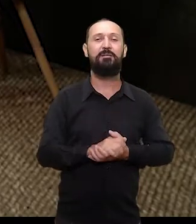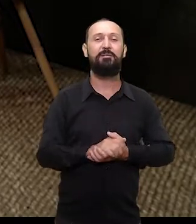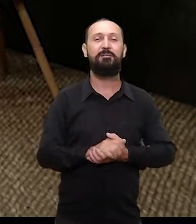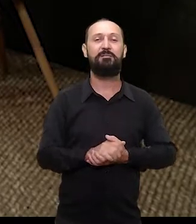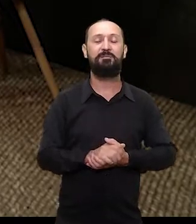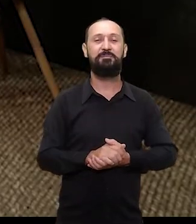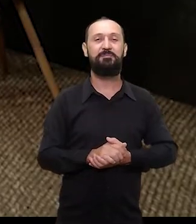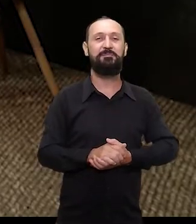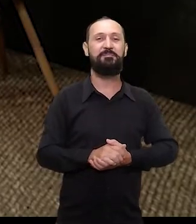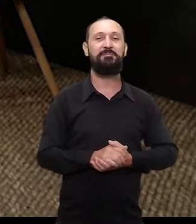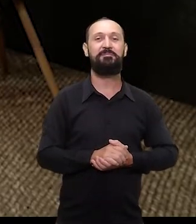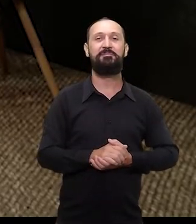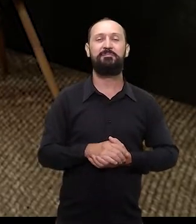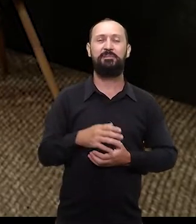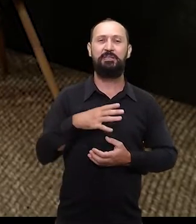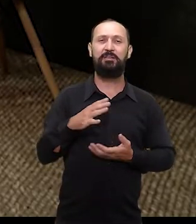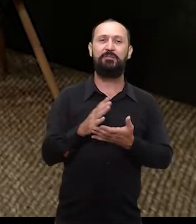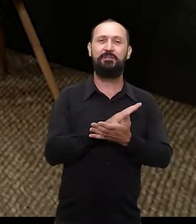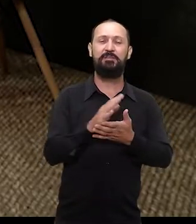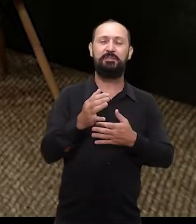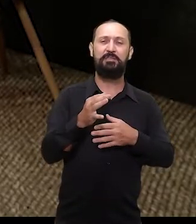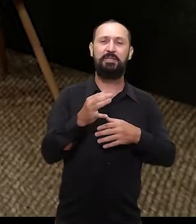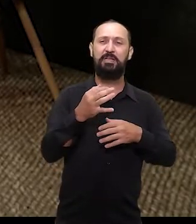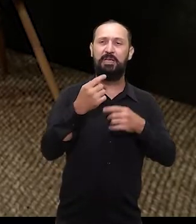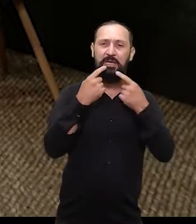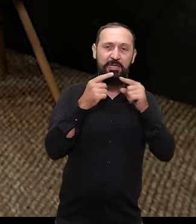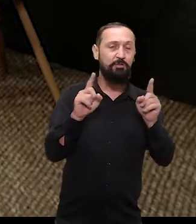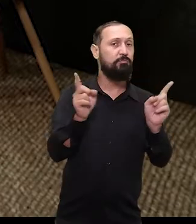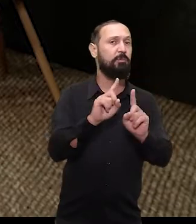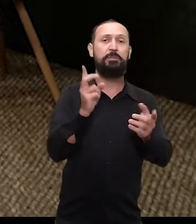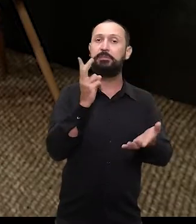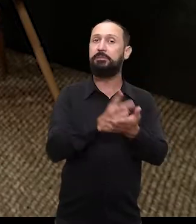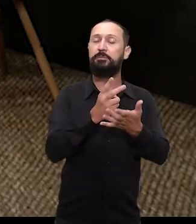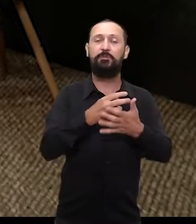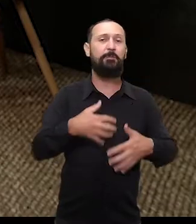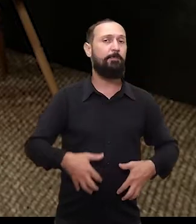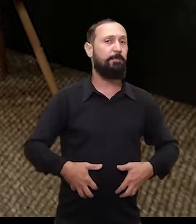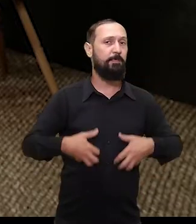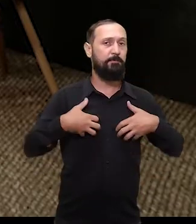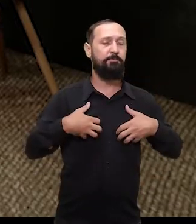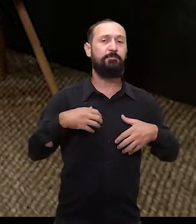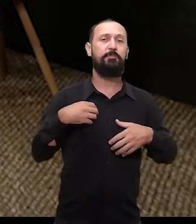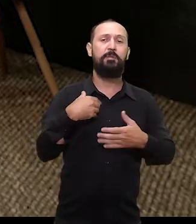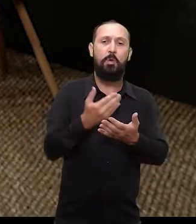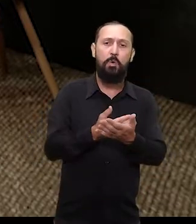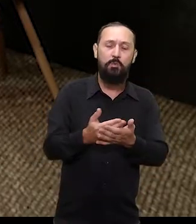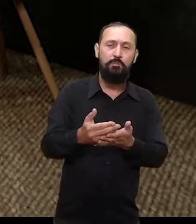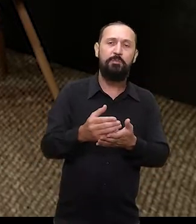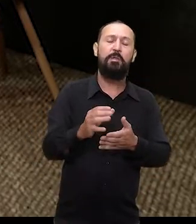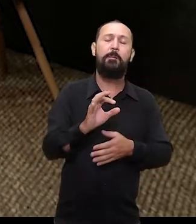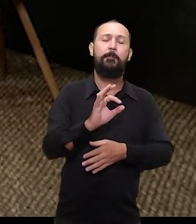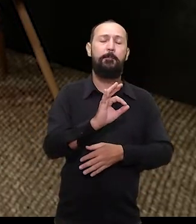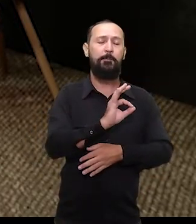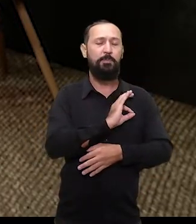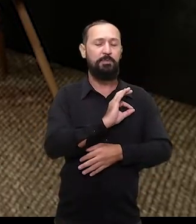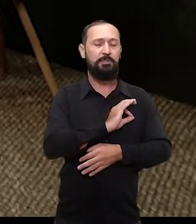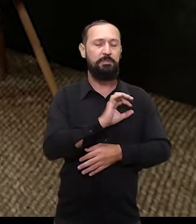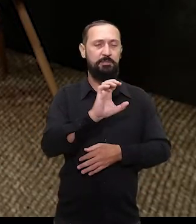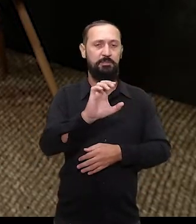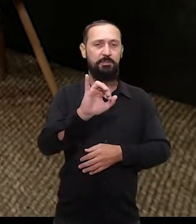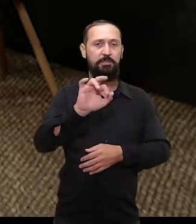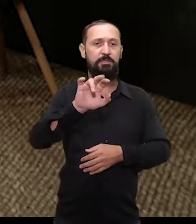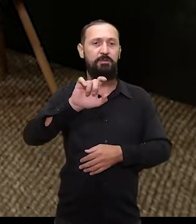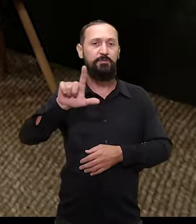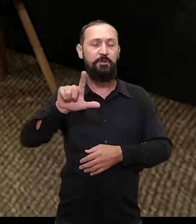não ele deve ter criticado no que tô sempre tivesse orgulho e assim seguiu dentro ingresso na Polícia Civil eu